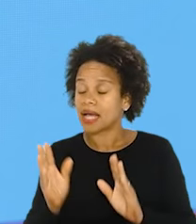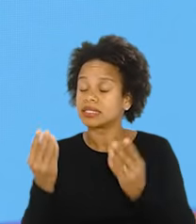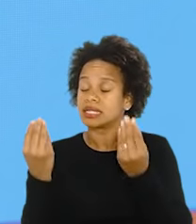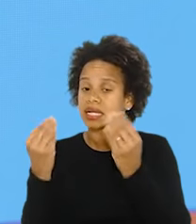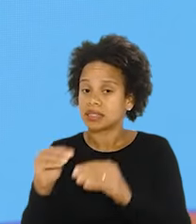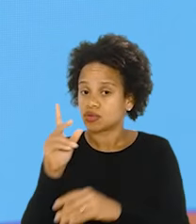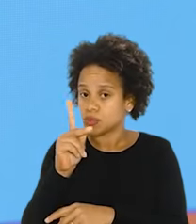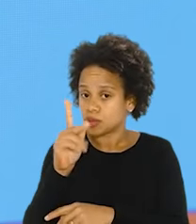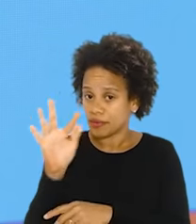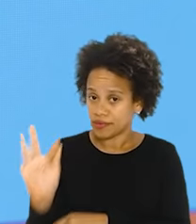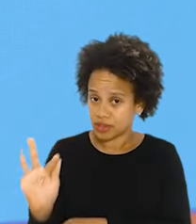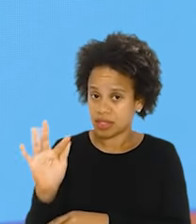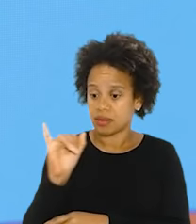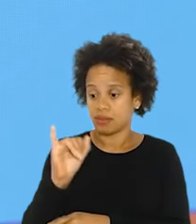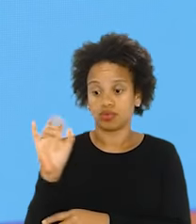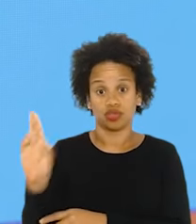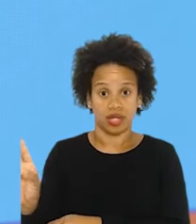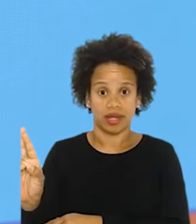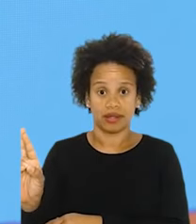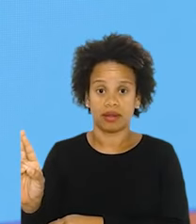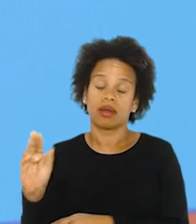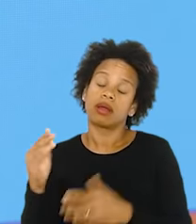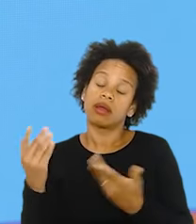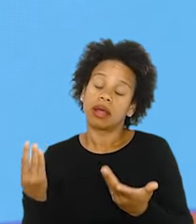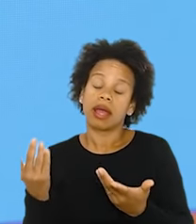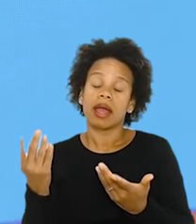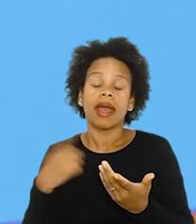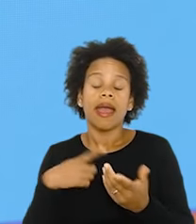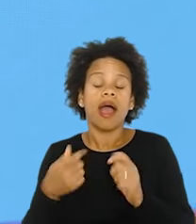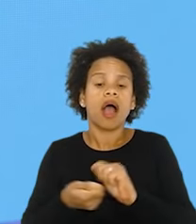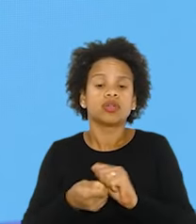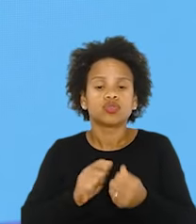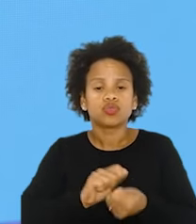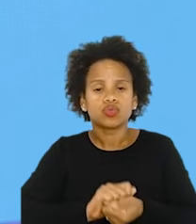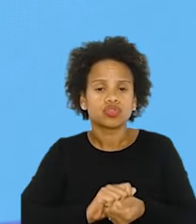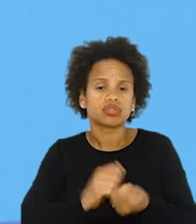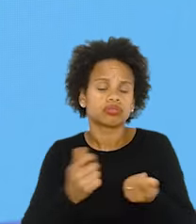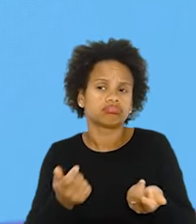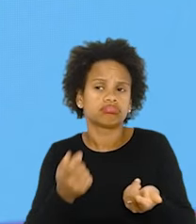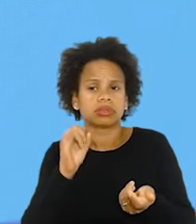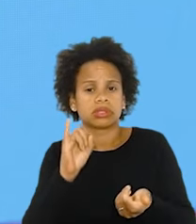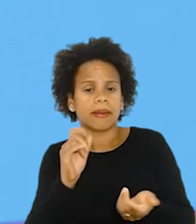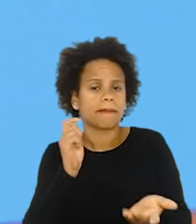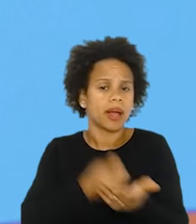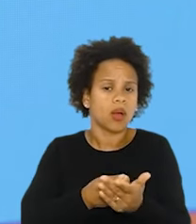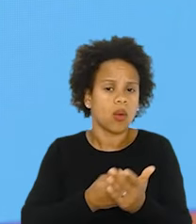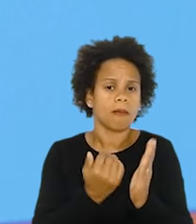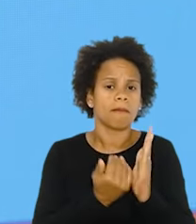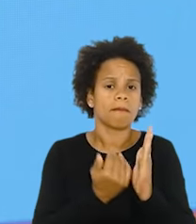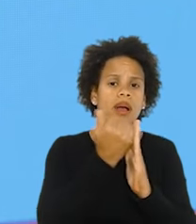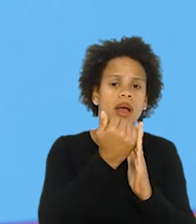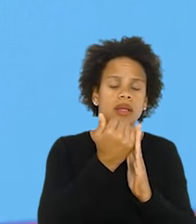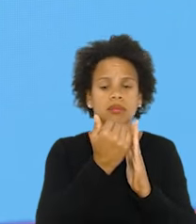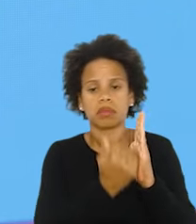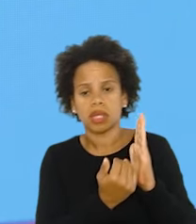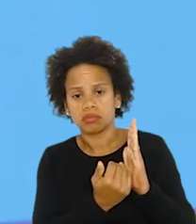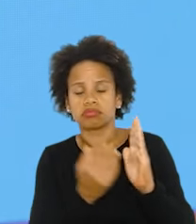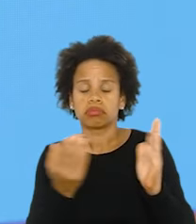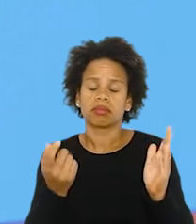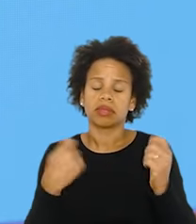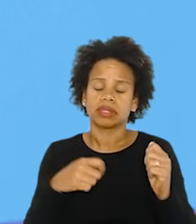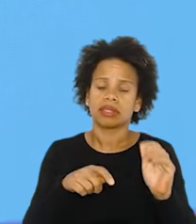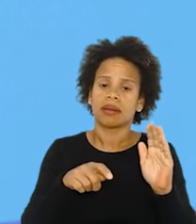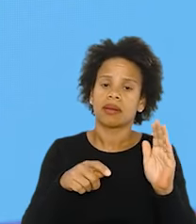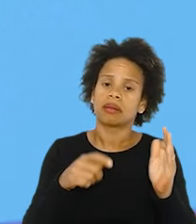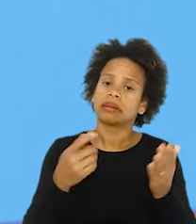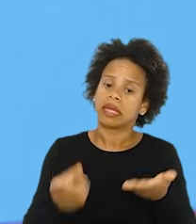Renda pessoa física como o Jean bem lembrou que é a declaração anual de ajuste onde a gente vai dizer se pagou mais se pagou menos se vai ter que pagar um pouco a mais se